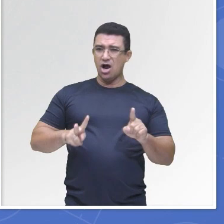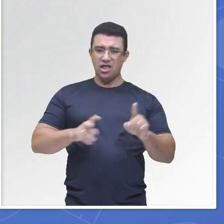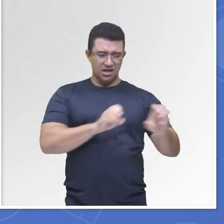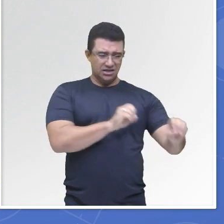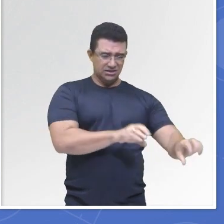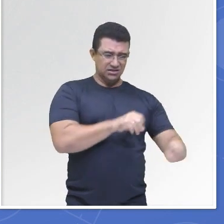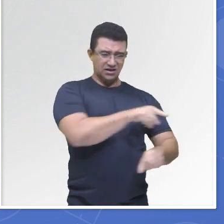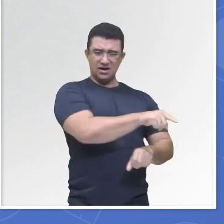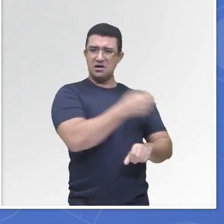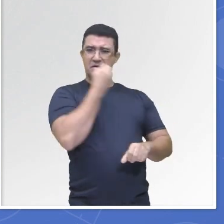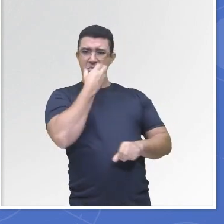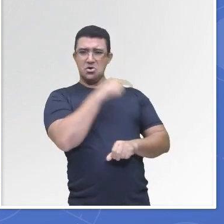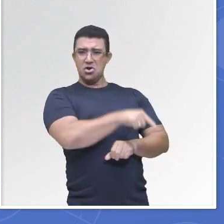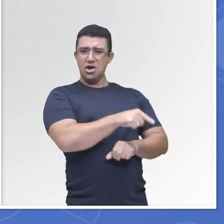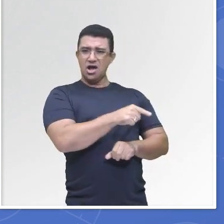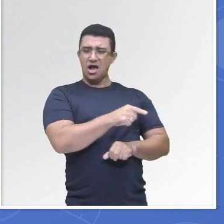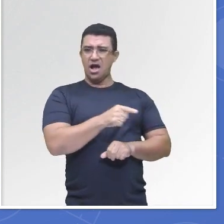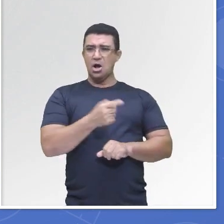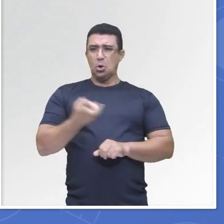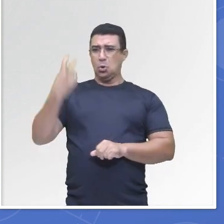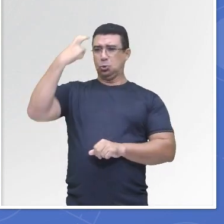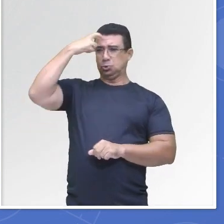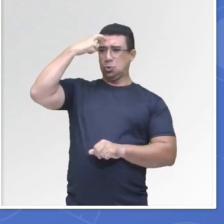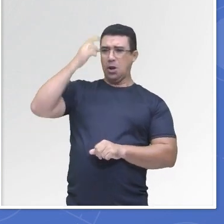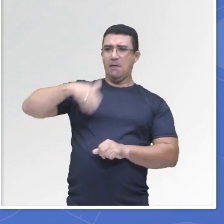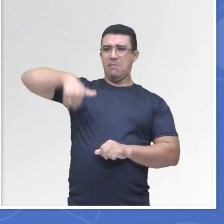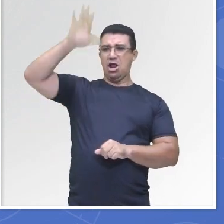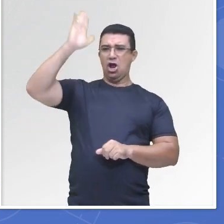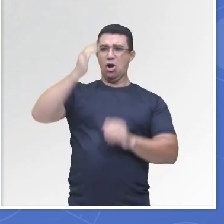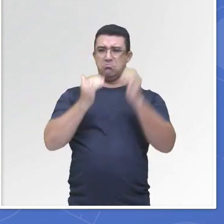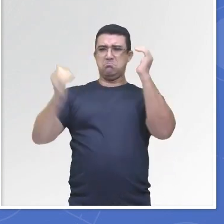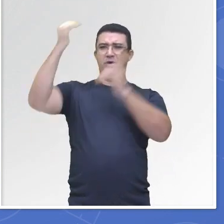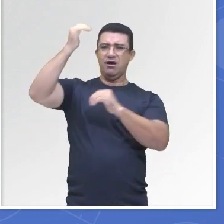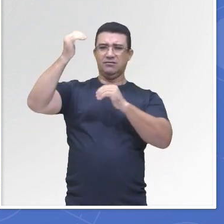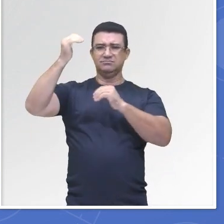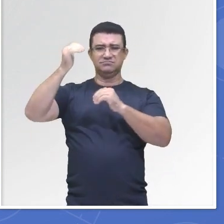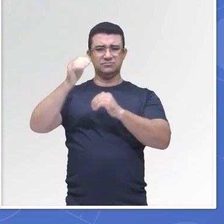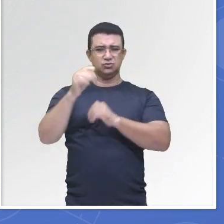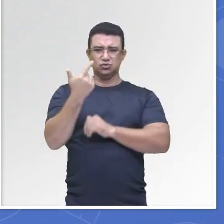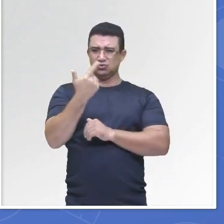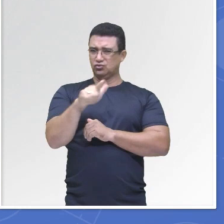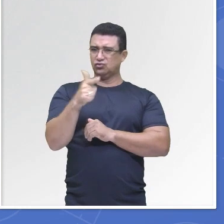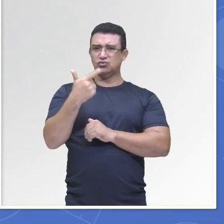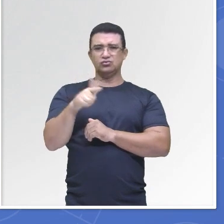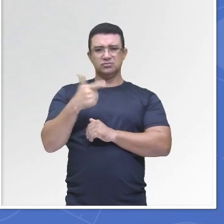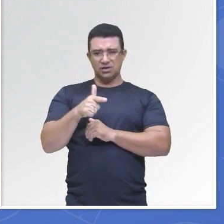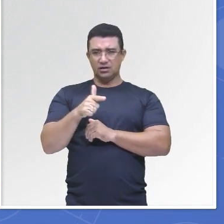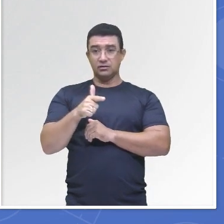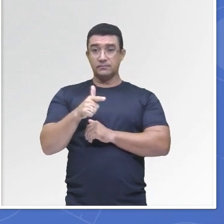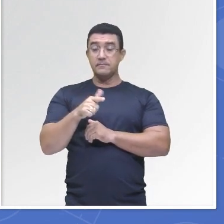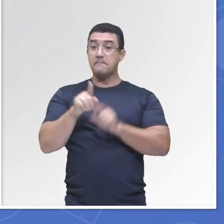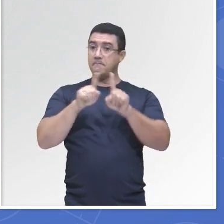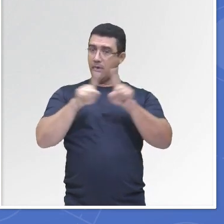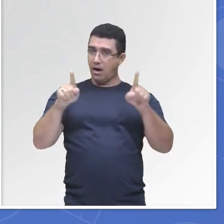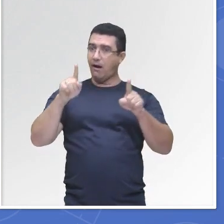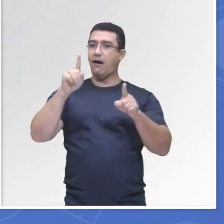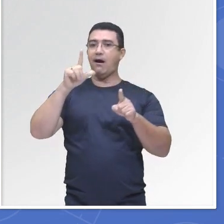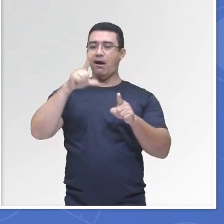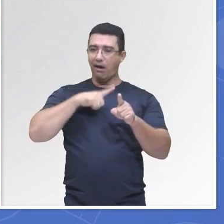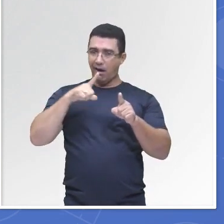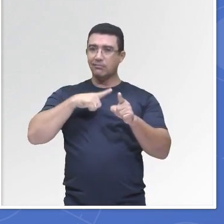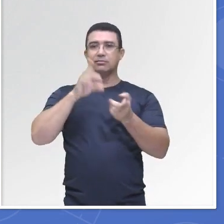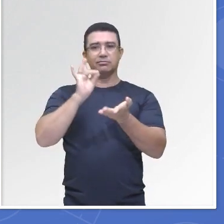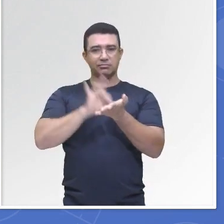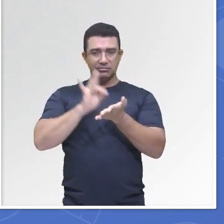não existe uma cultura melhor que a outra, não existe uma cultura mais avançada. O que existe de fato são